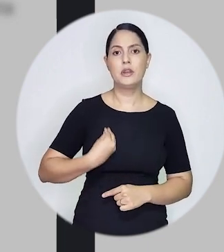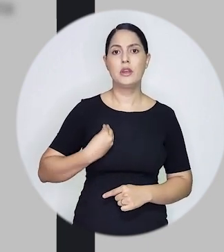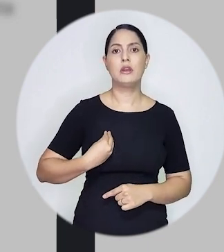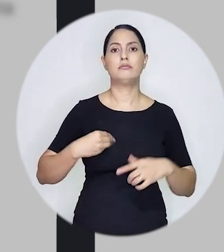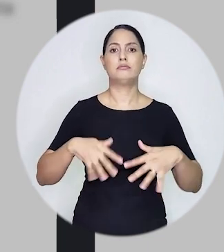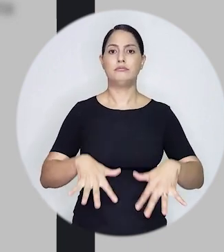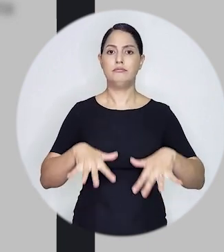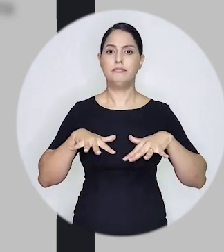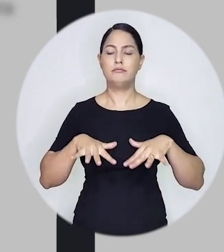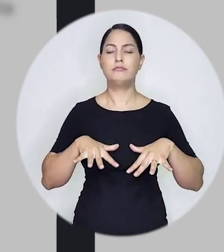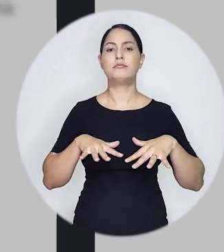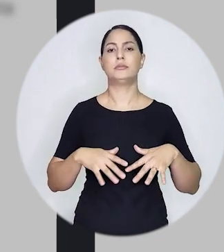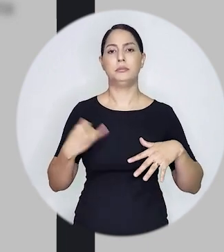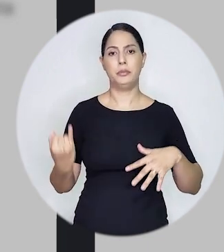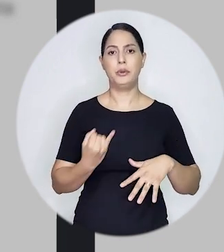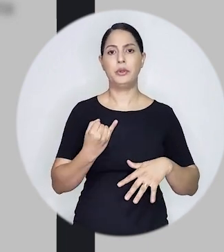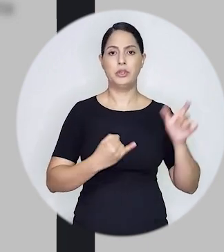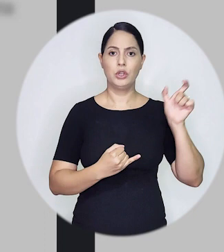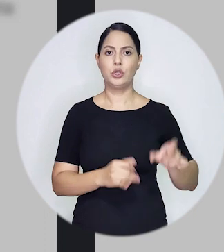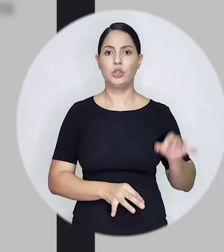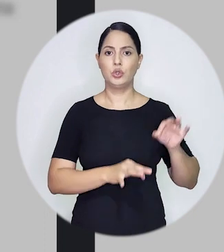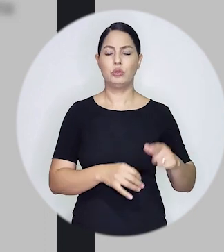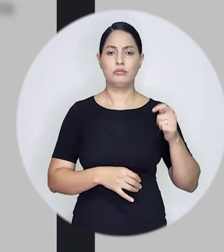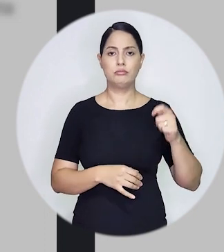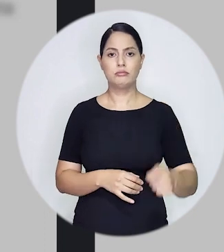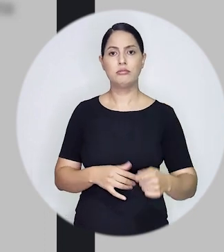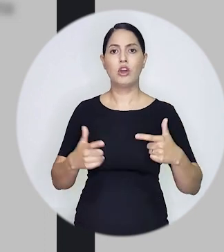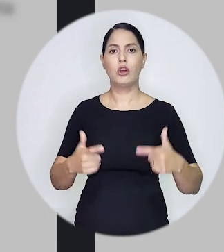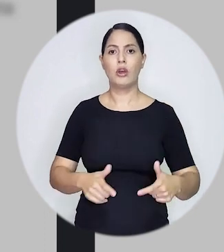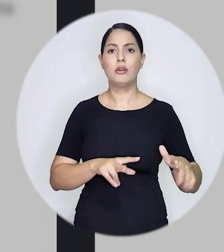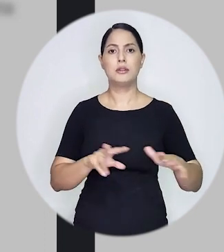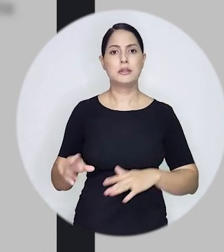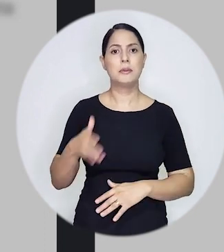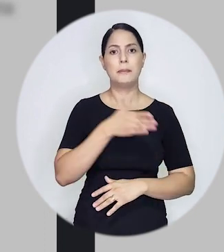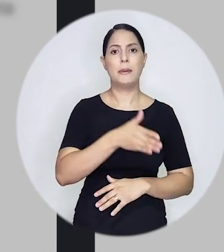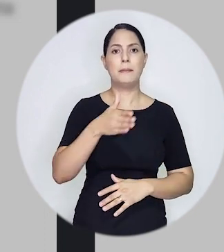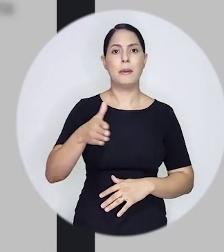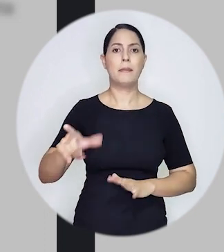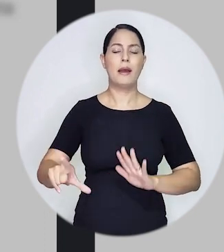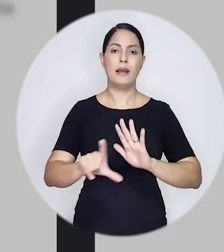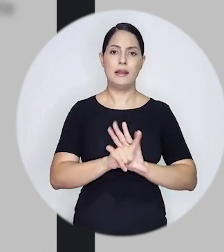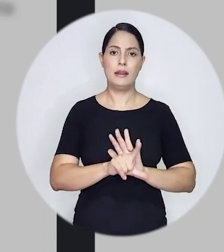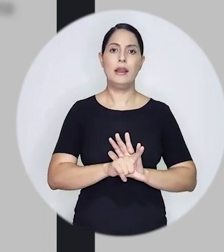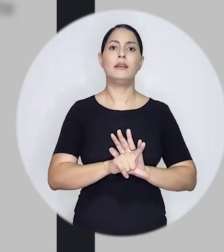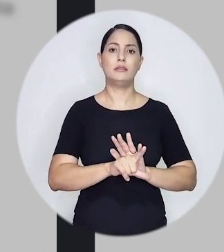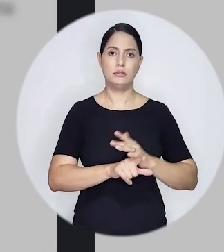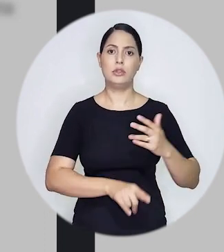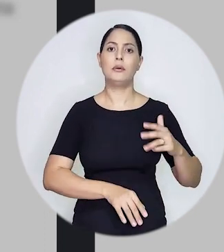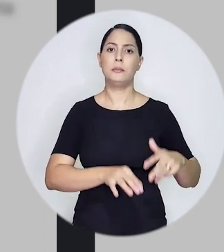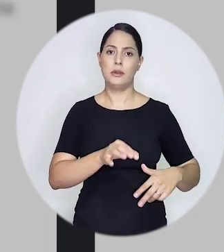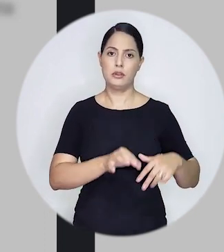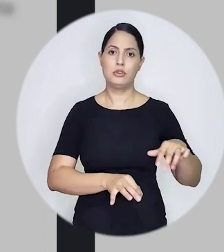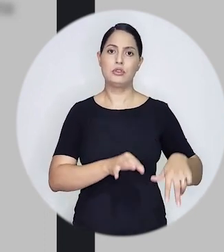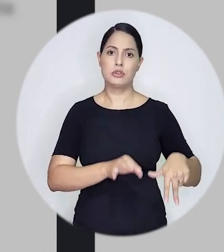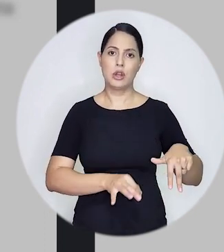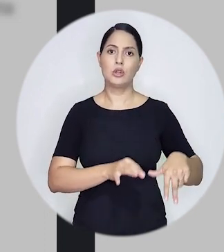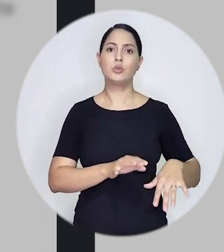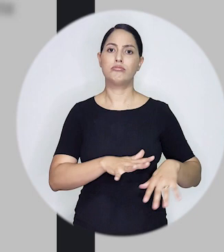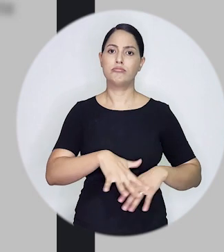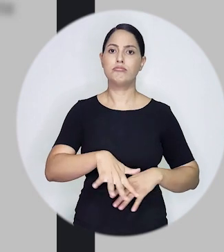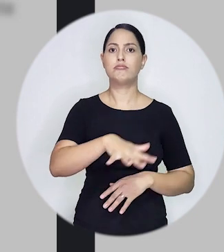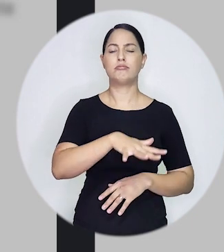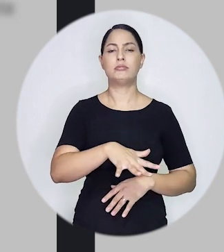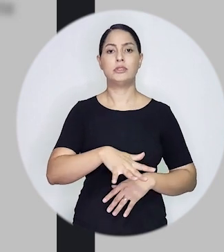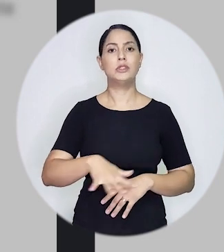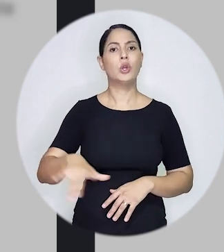respectivas comarcas, em quantidade mínima de dias da semana, é uma previsão inserida na Lei Orgânica da Magistratura e sua observância é